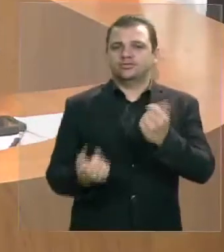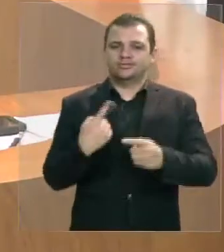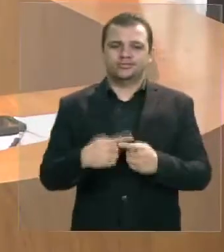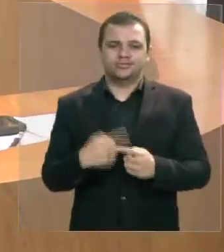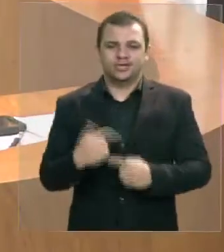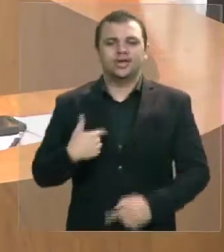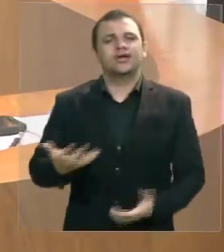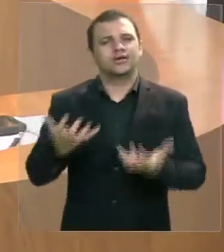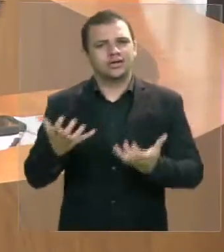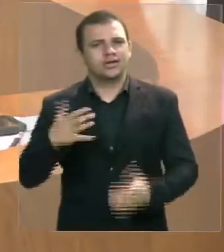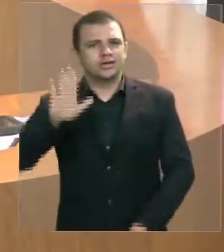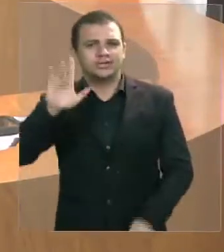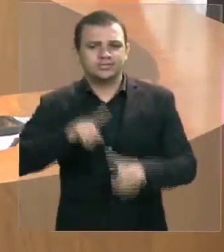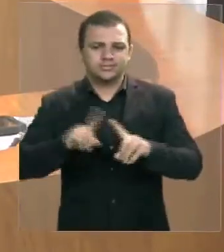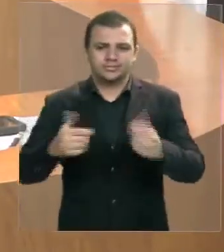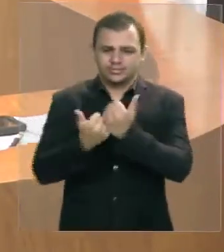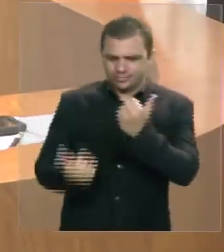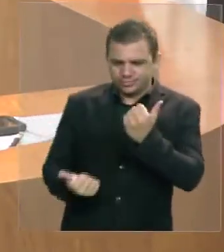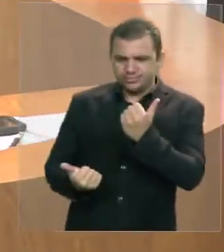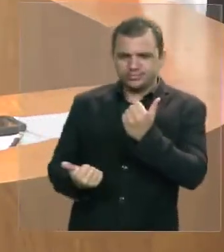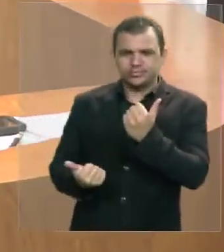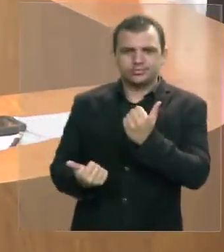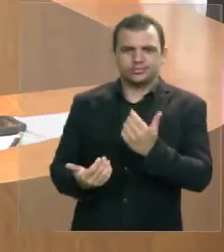dele na OAB. Bota de vice.